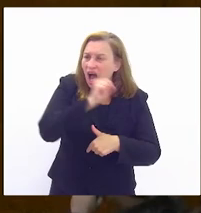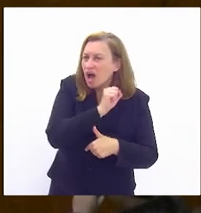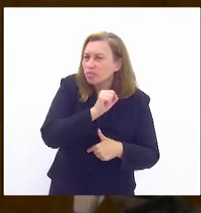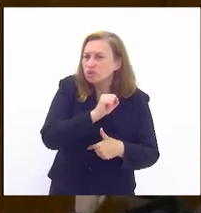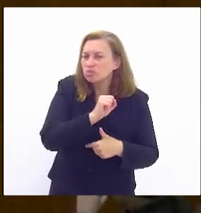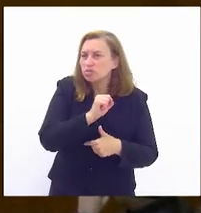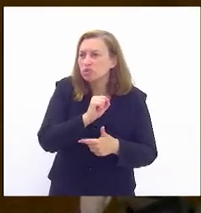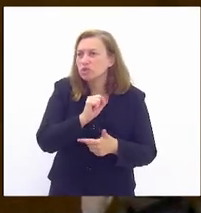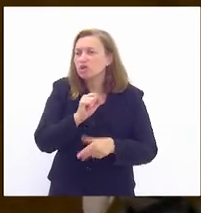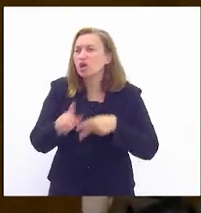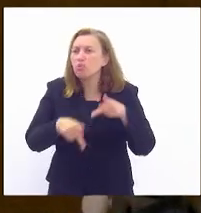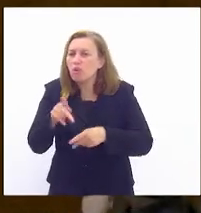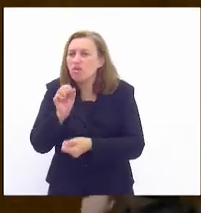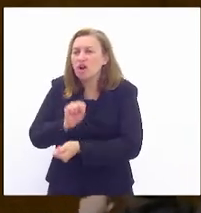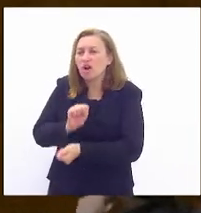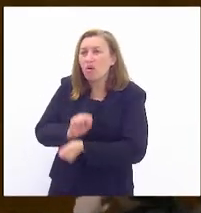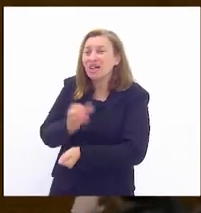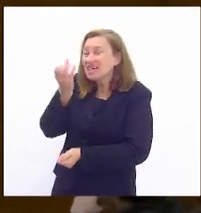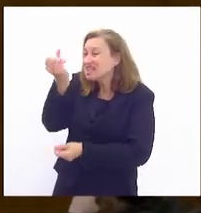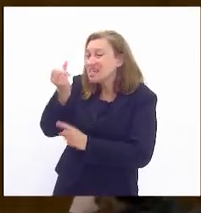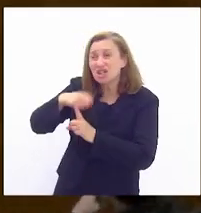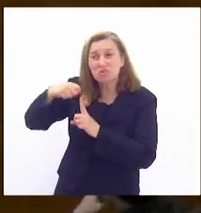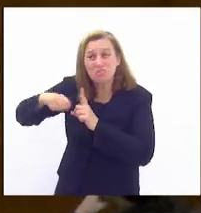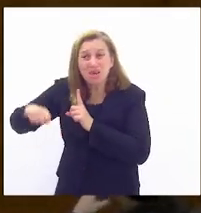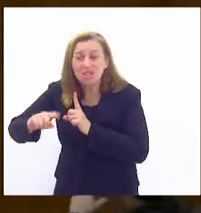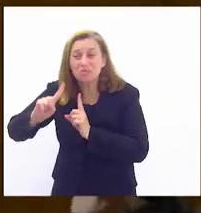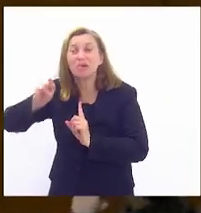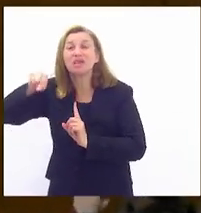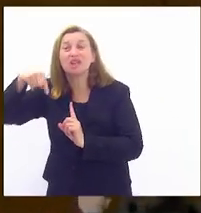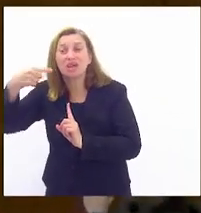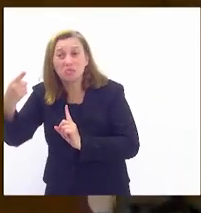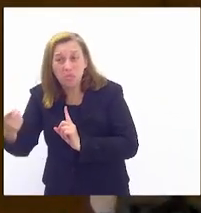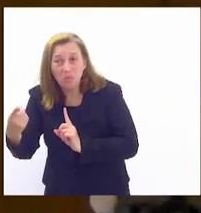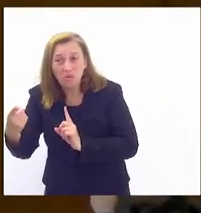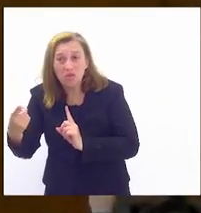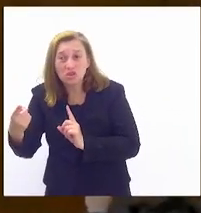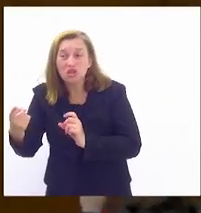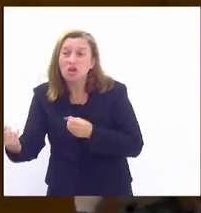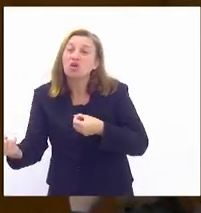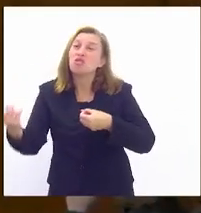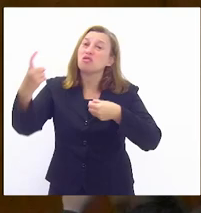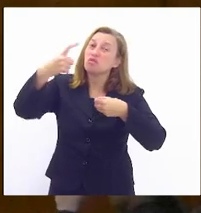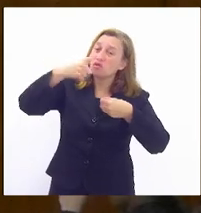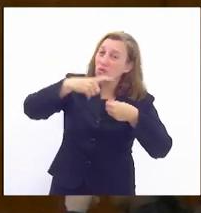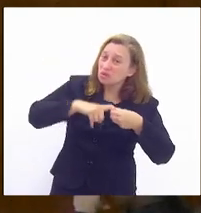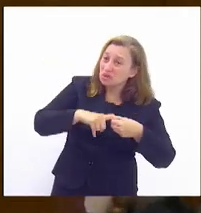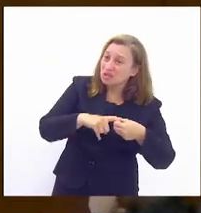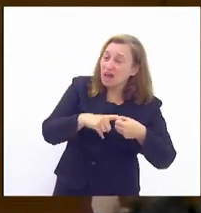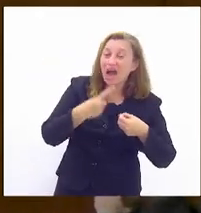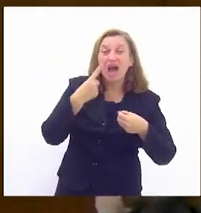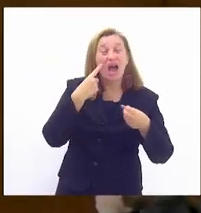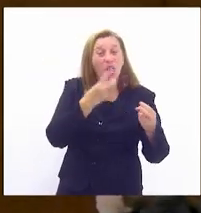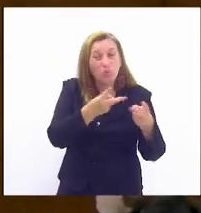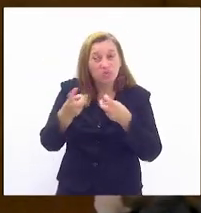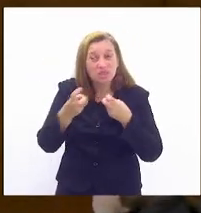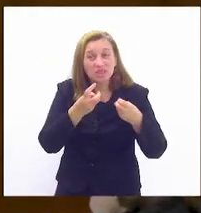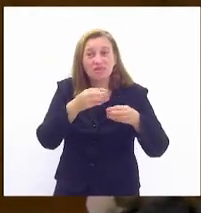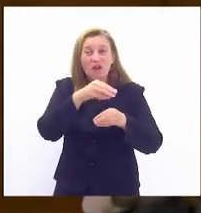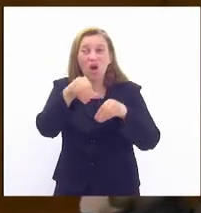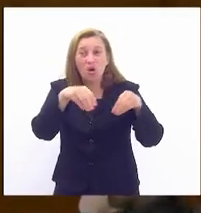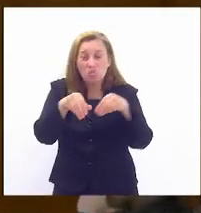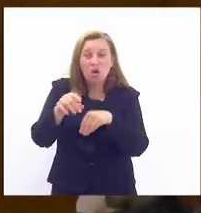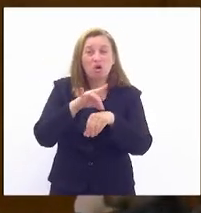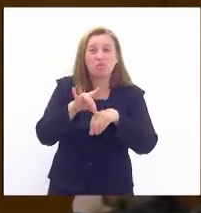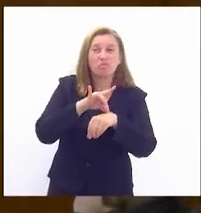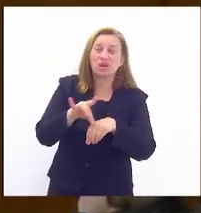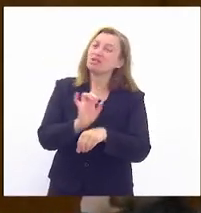espera. 6 meses para poder voltar a monitorar e controlar o pó preto que atormenta a cidade, no meu entendimento,